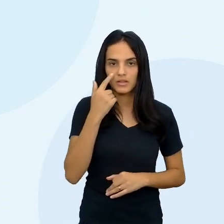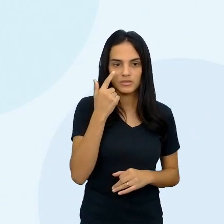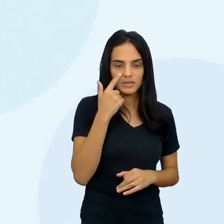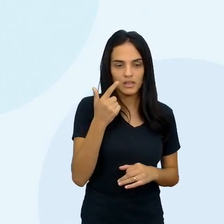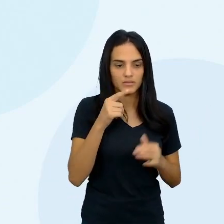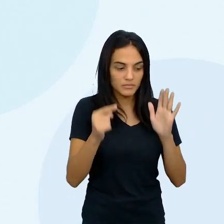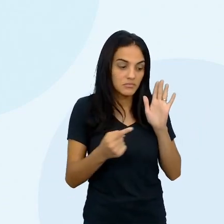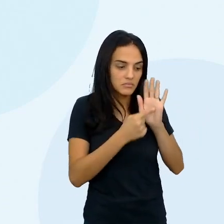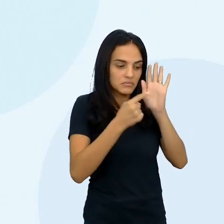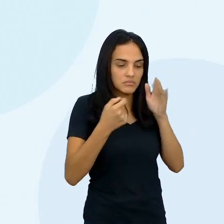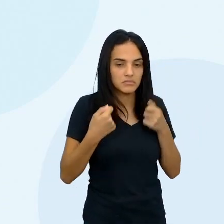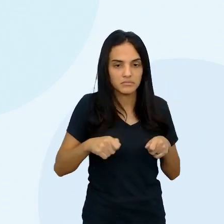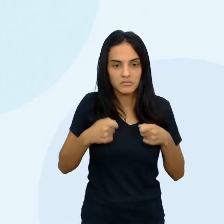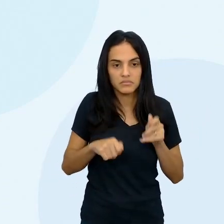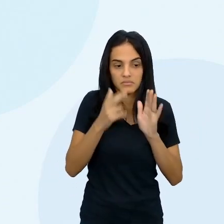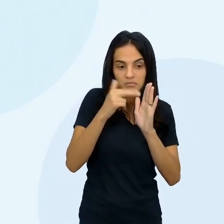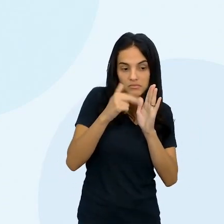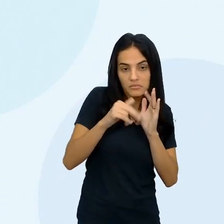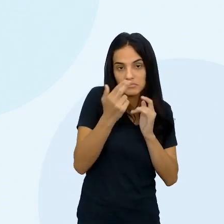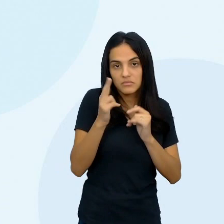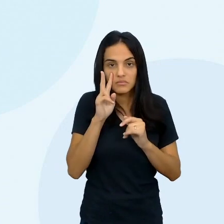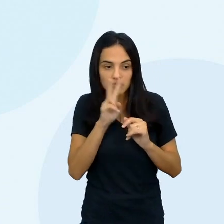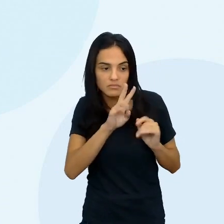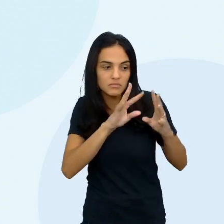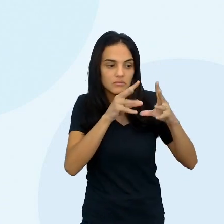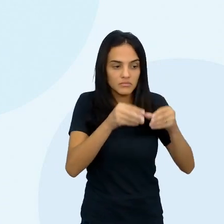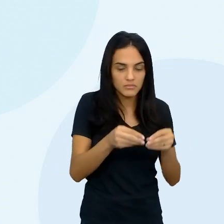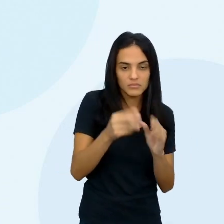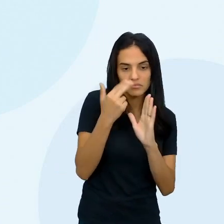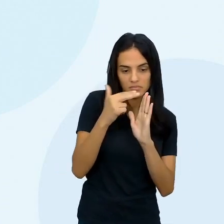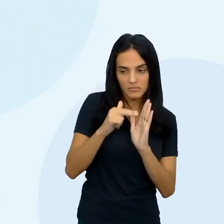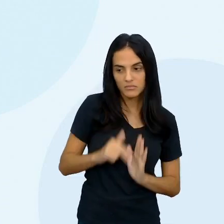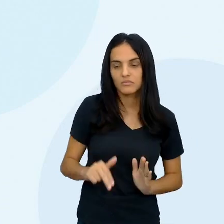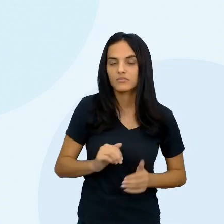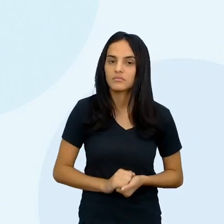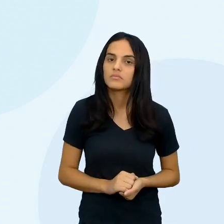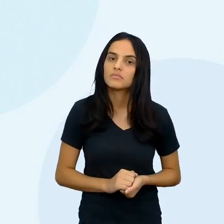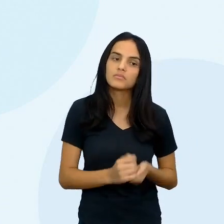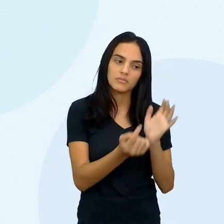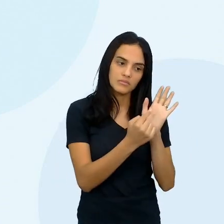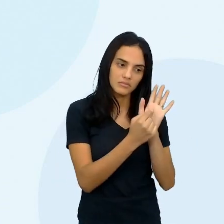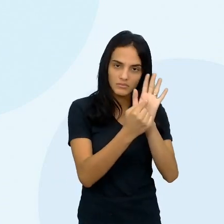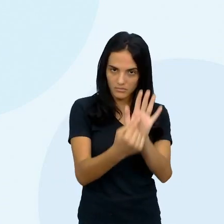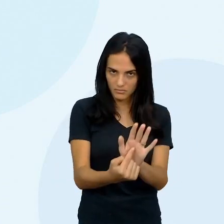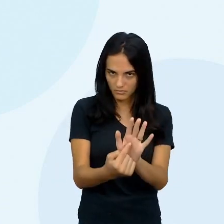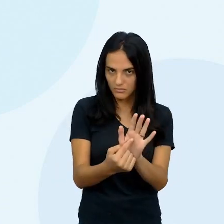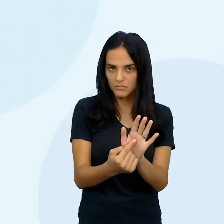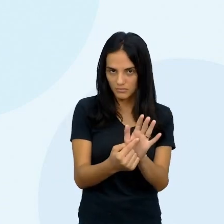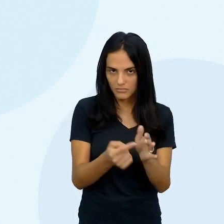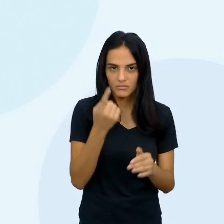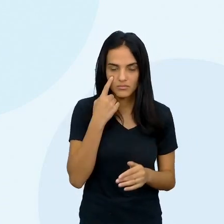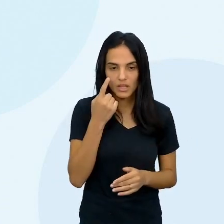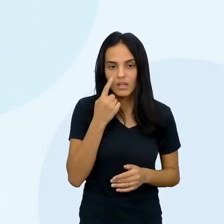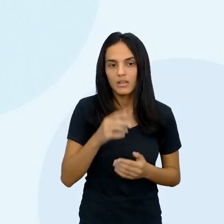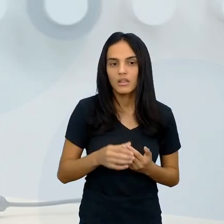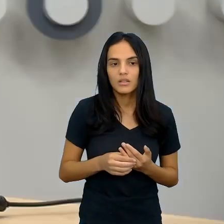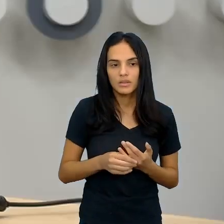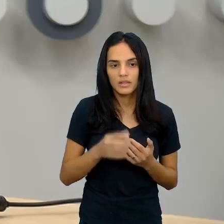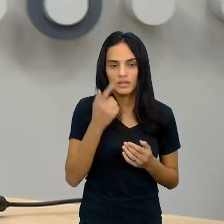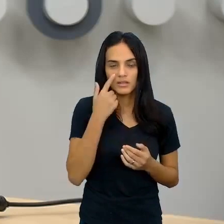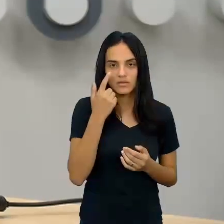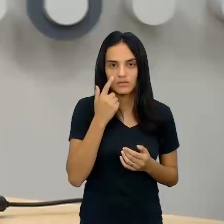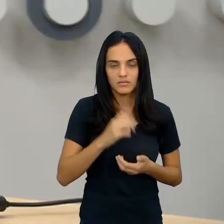necessários, anotar ou verificar tudo que ele anotou no diário de bordo e apresentar o seu seminário, apresentar o seu protótipo em